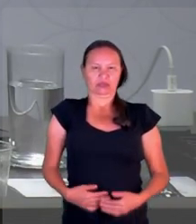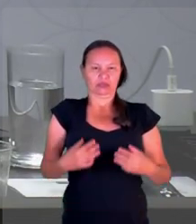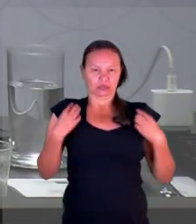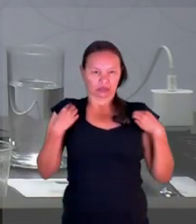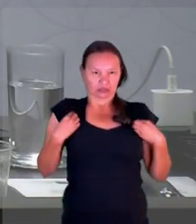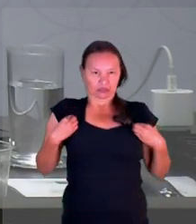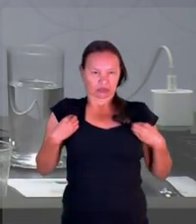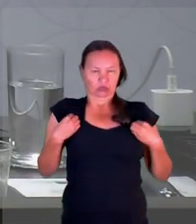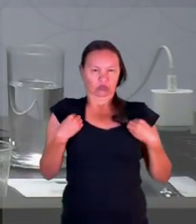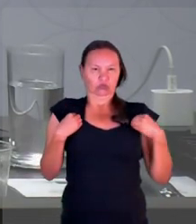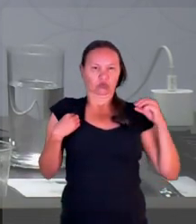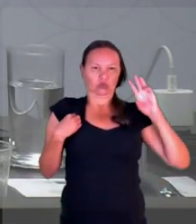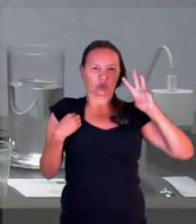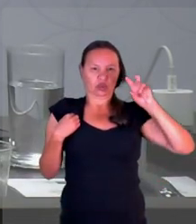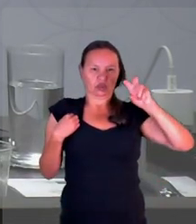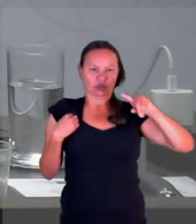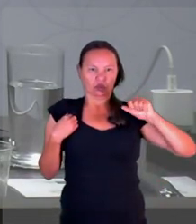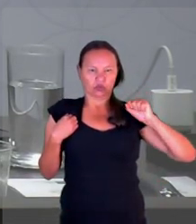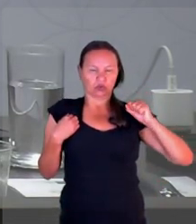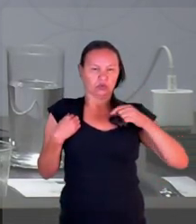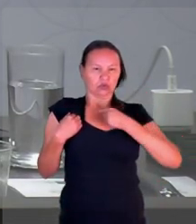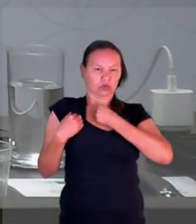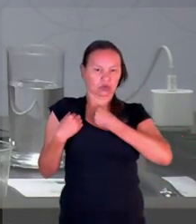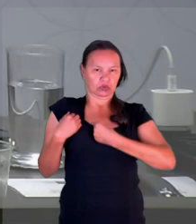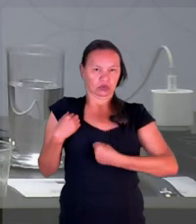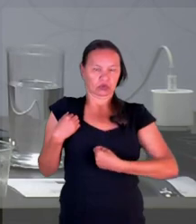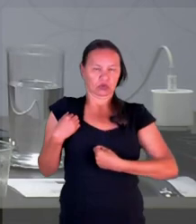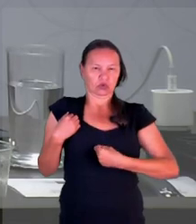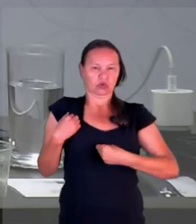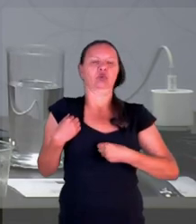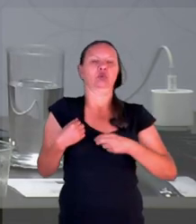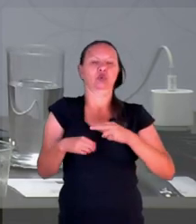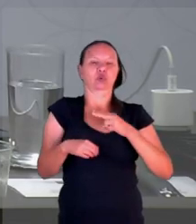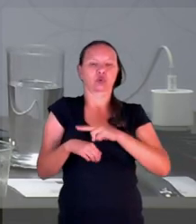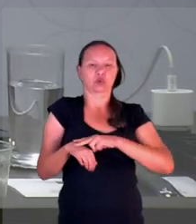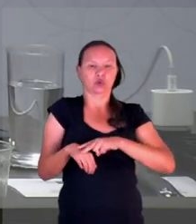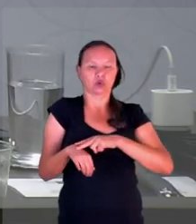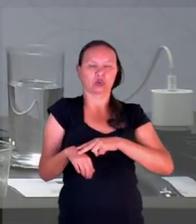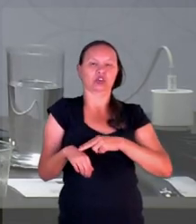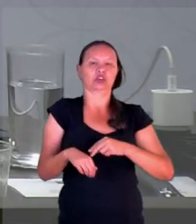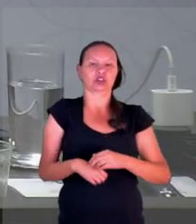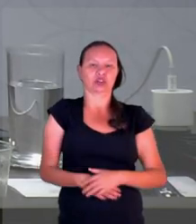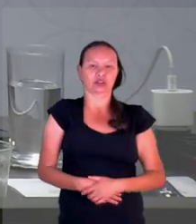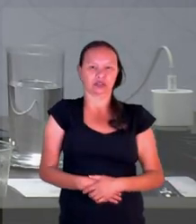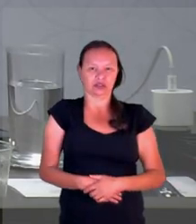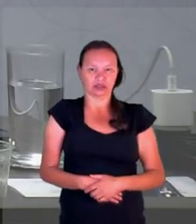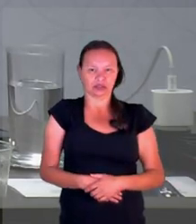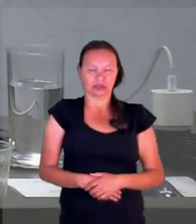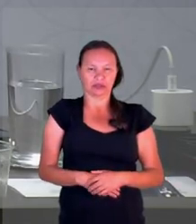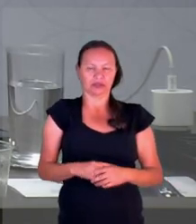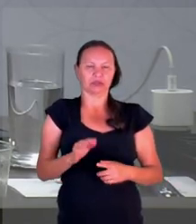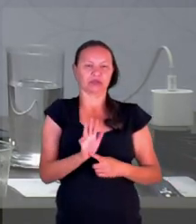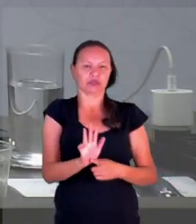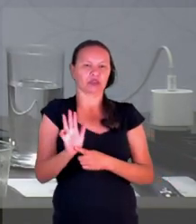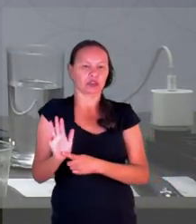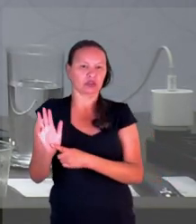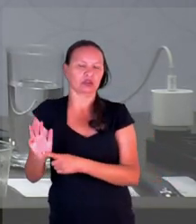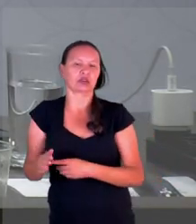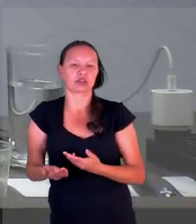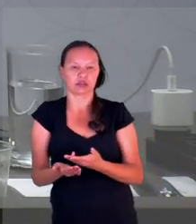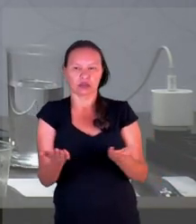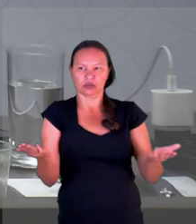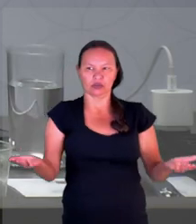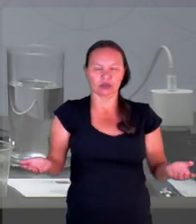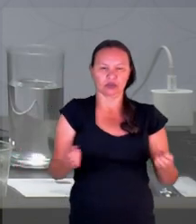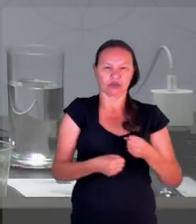Azul gravata roxa enfim e diante de vários companheiros e companheiras de